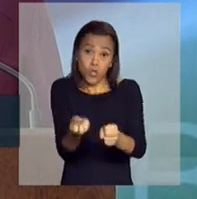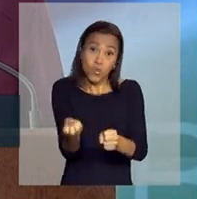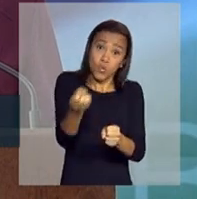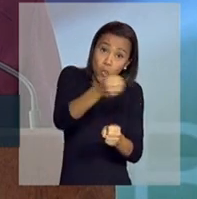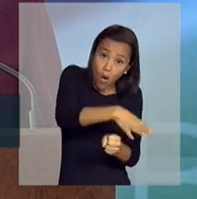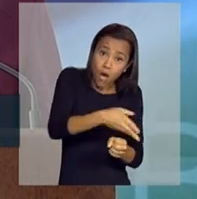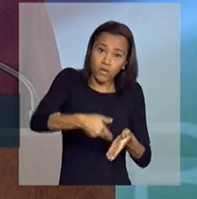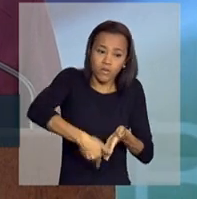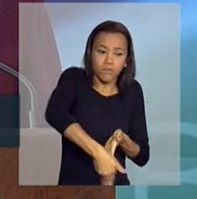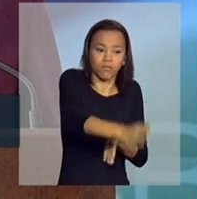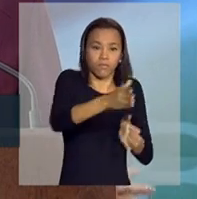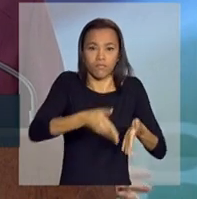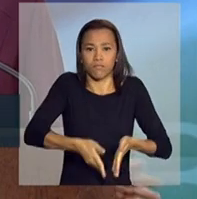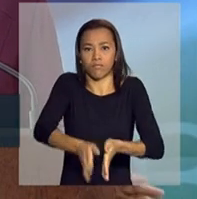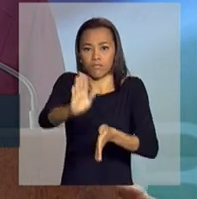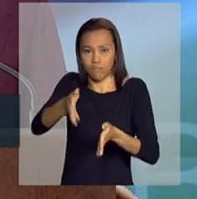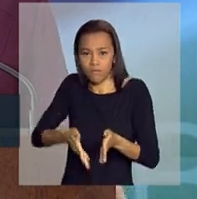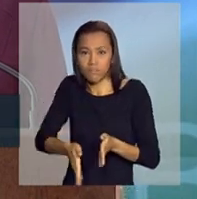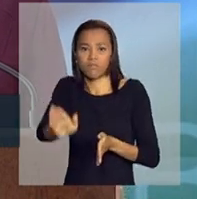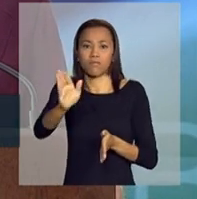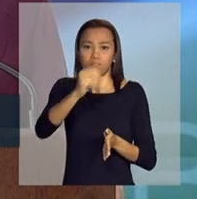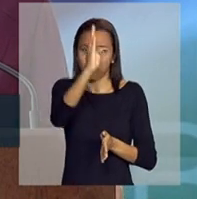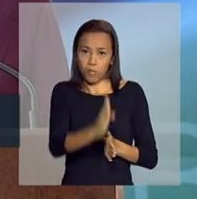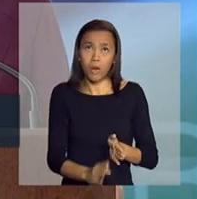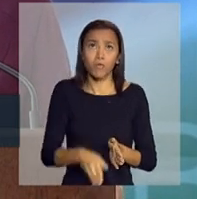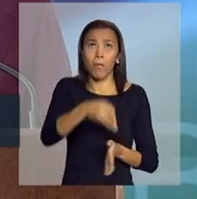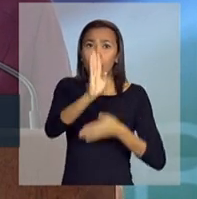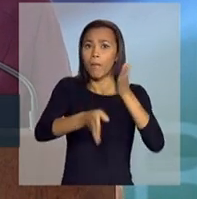vias. De outro lado,